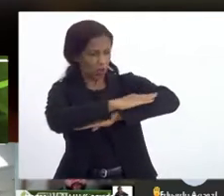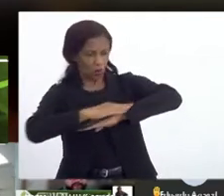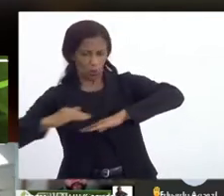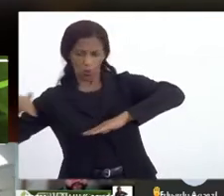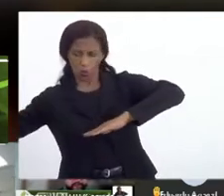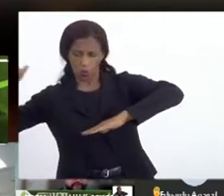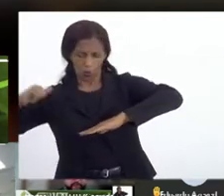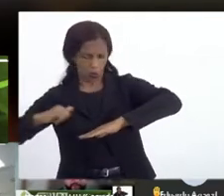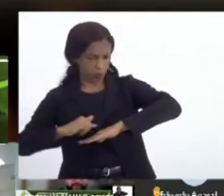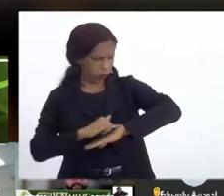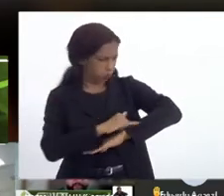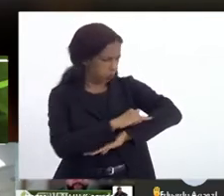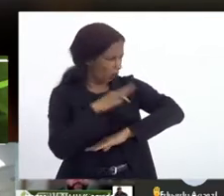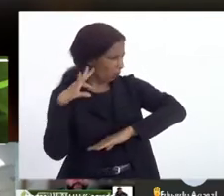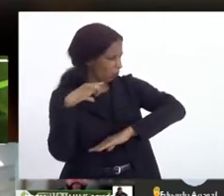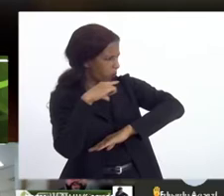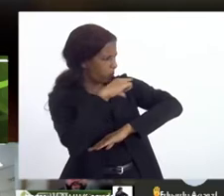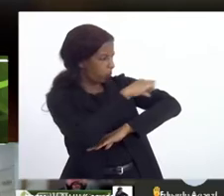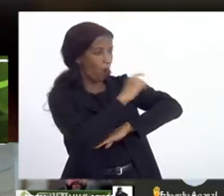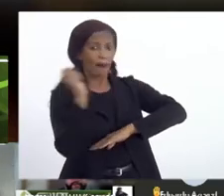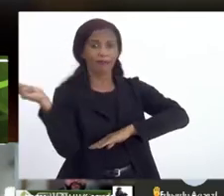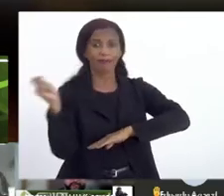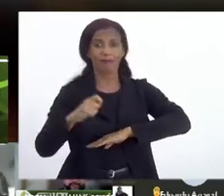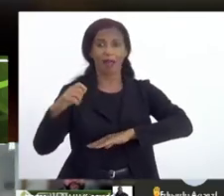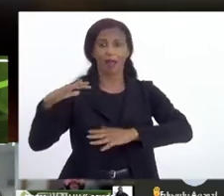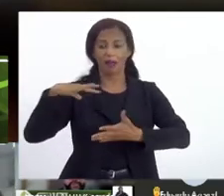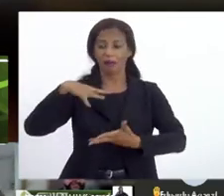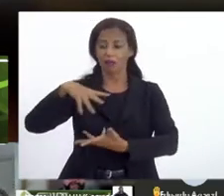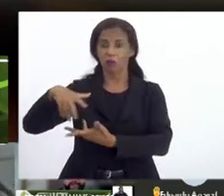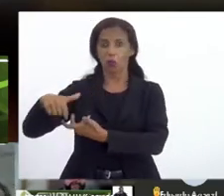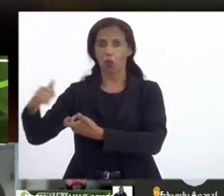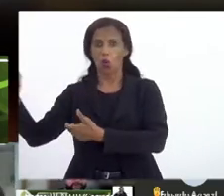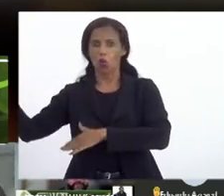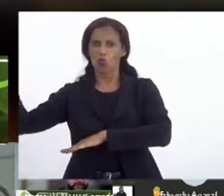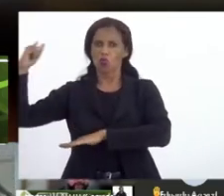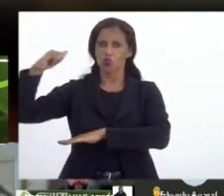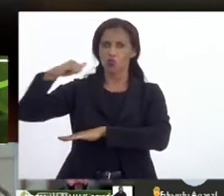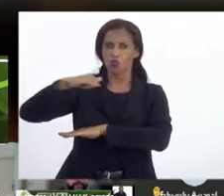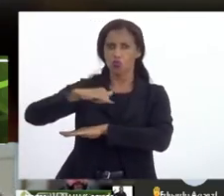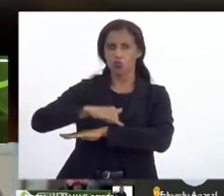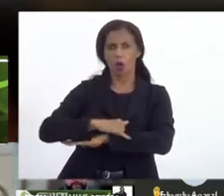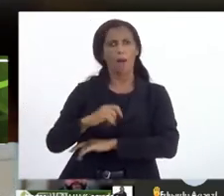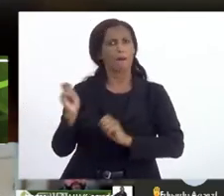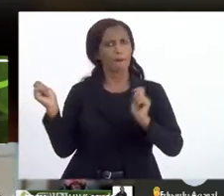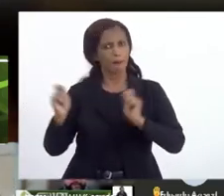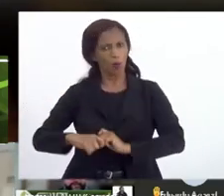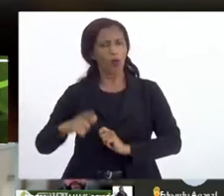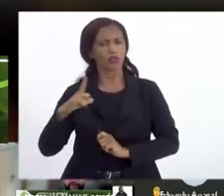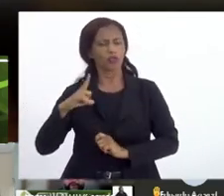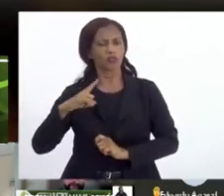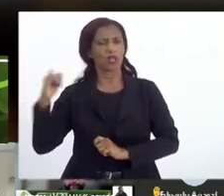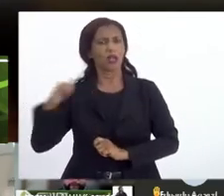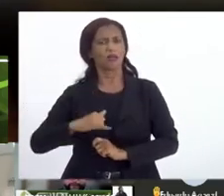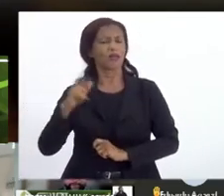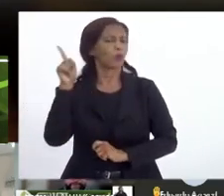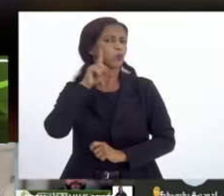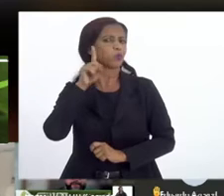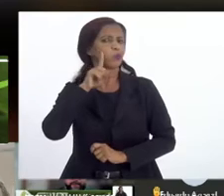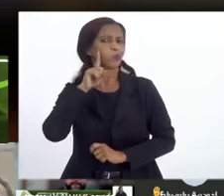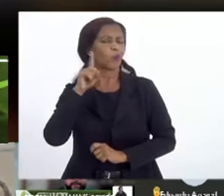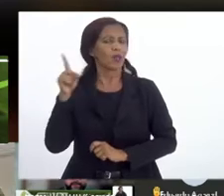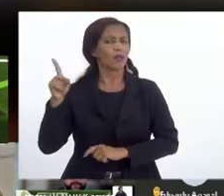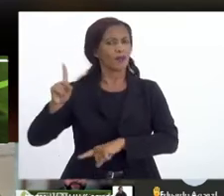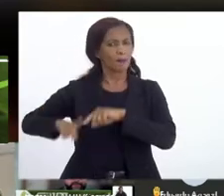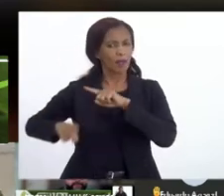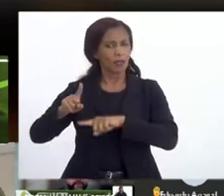aeroporto internacional, a gente pode receber voos internacionais diretos, a gente recebe voos de carga dos Estados Unidos semanalmente e